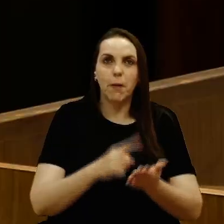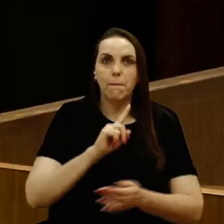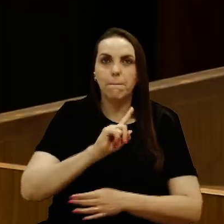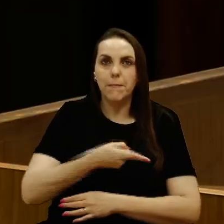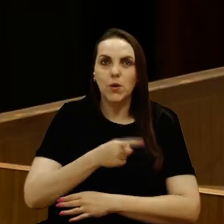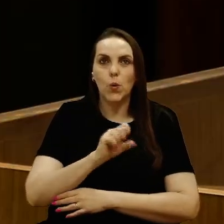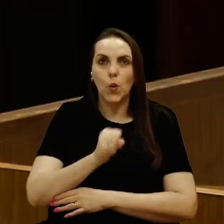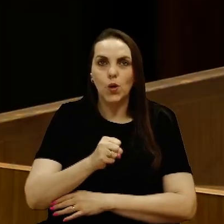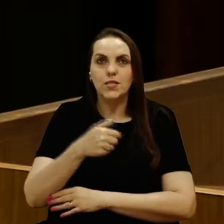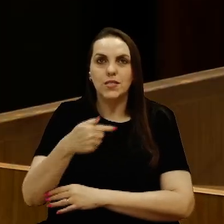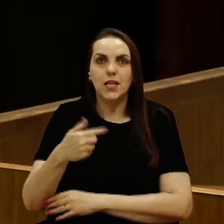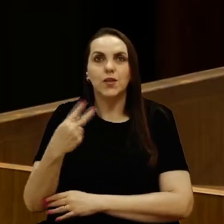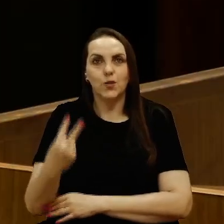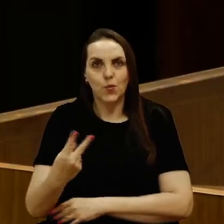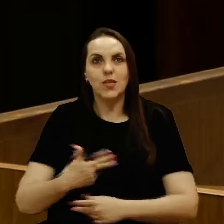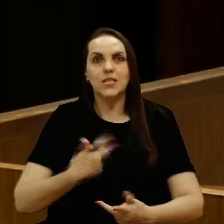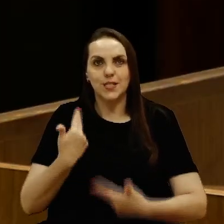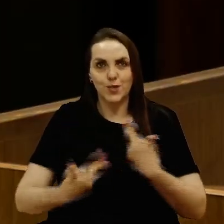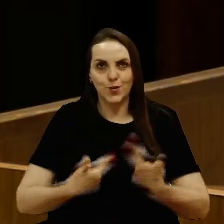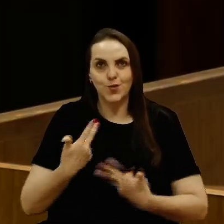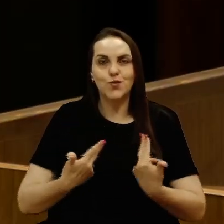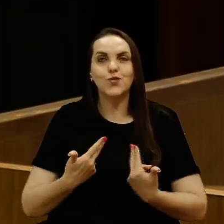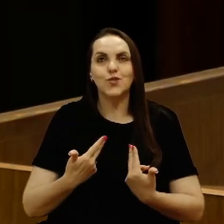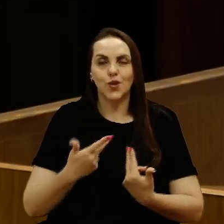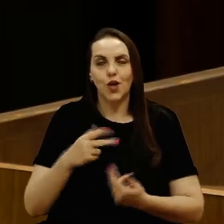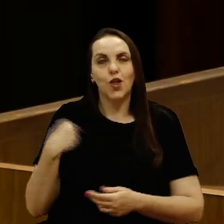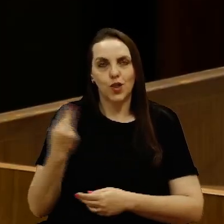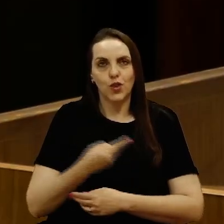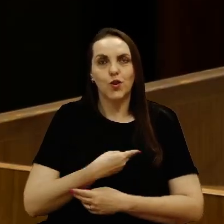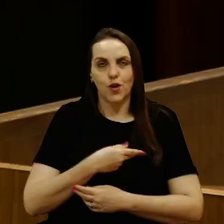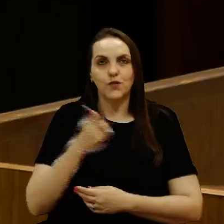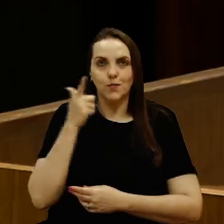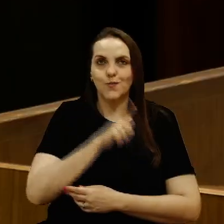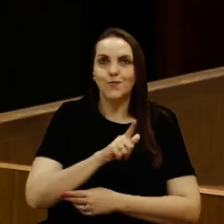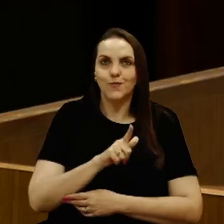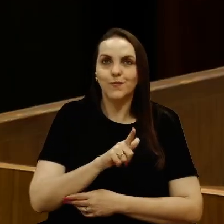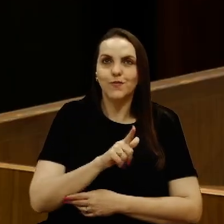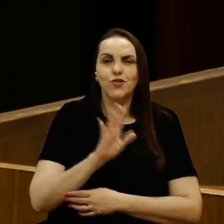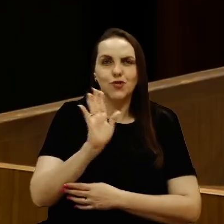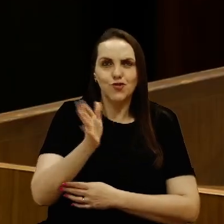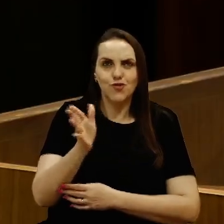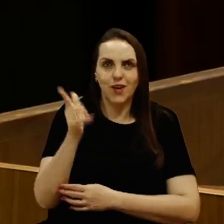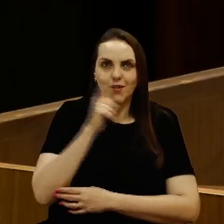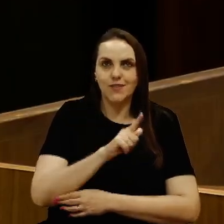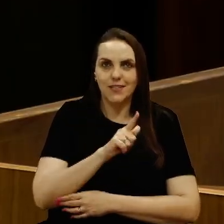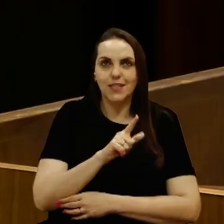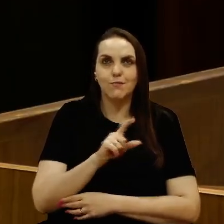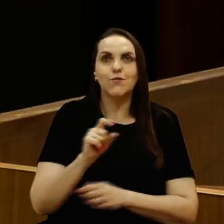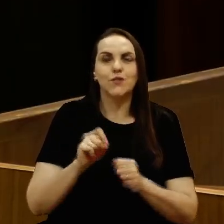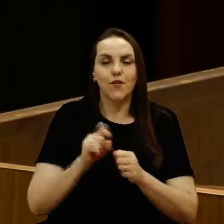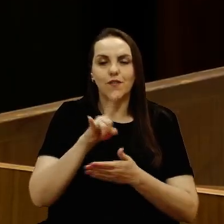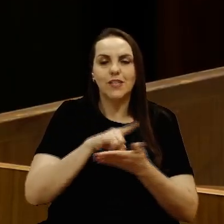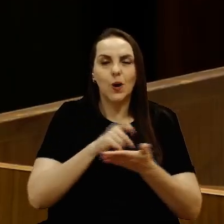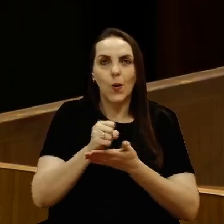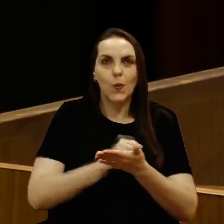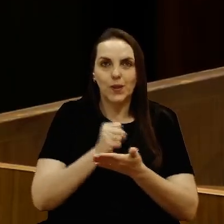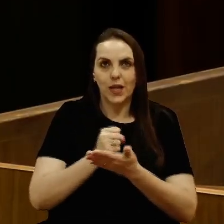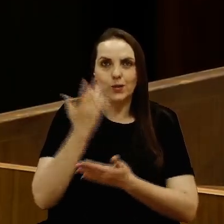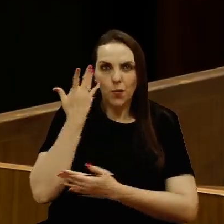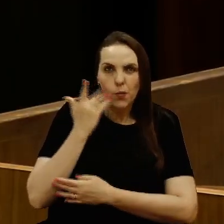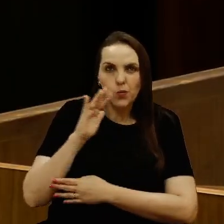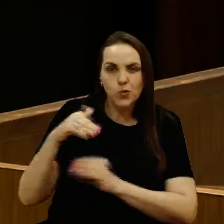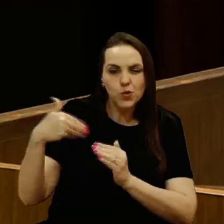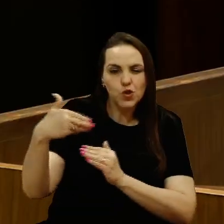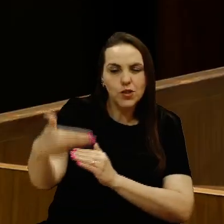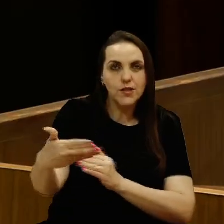1.872 cirurgias que nós iremos conseguir, já conseguimos e estamos contratualizando com os hospitais nos próximos dias. E pedir,